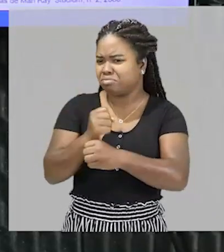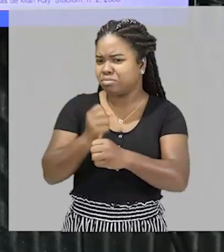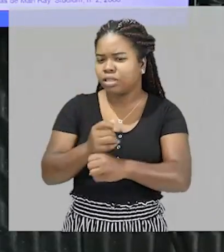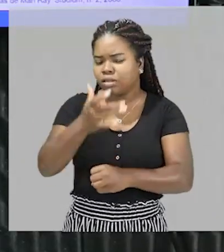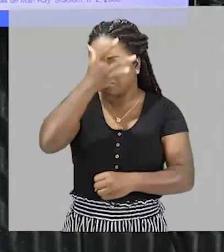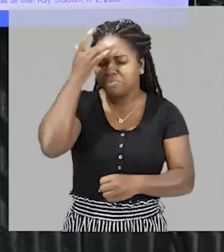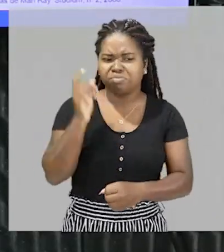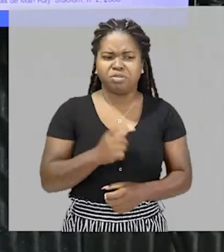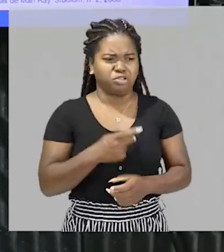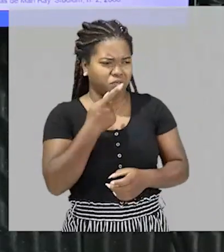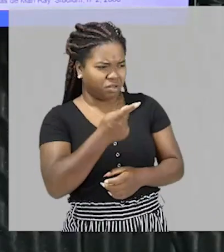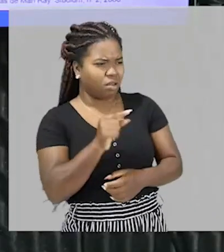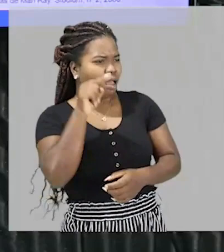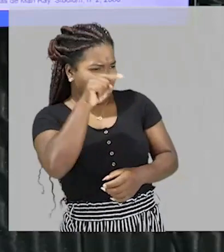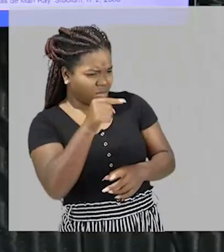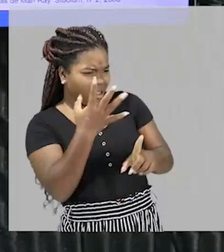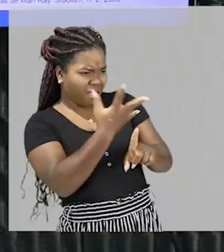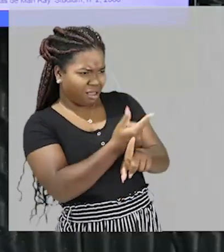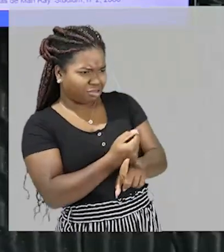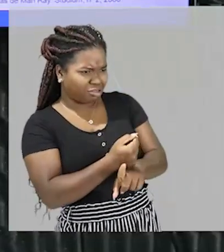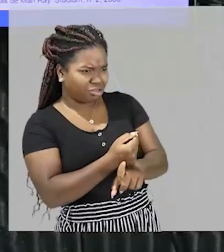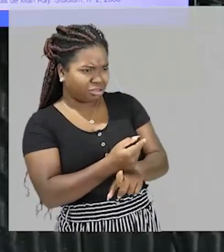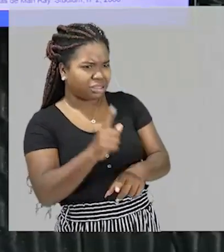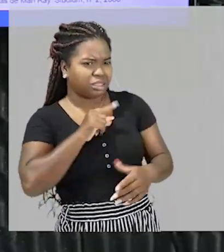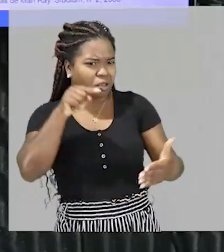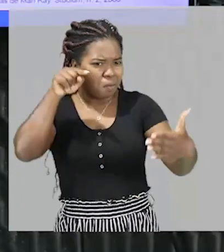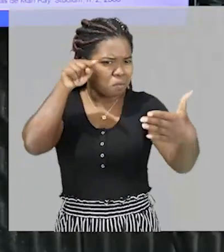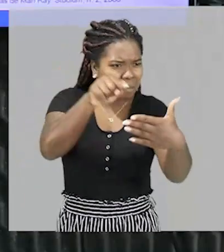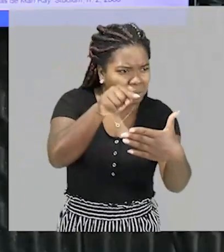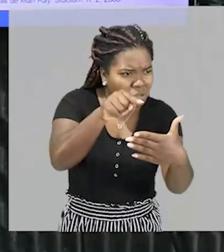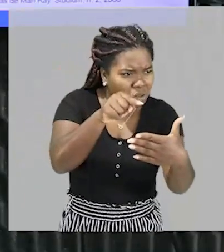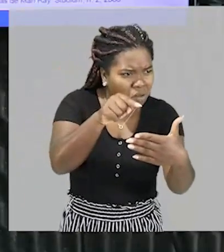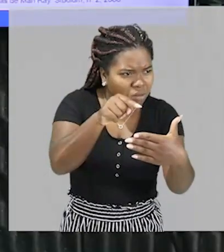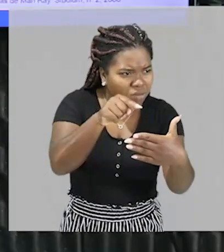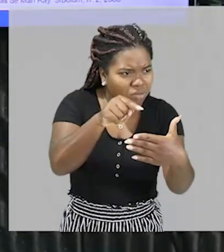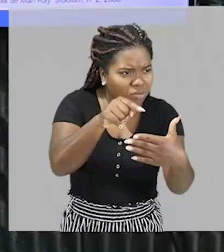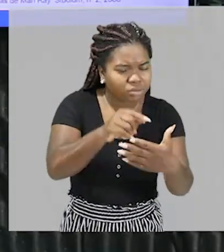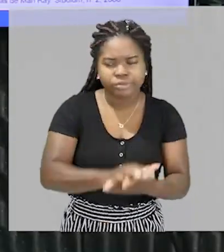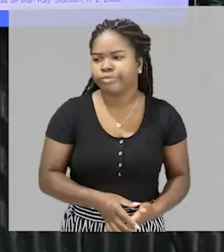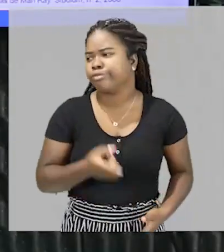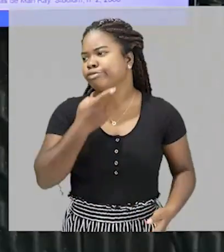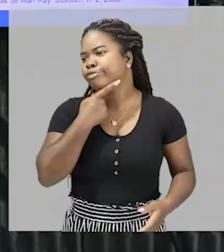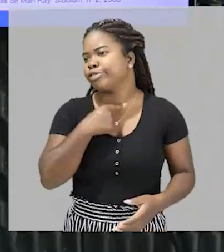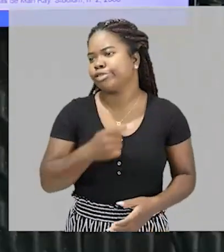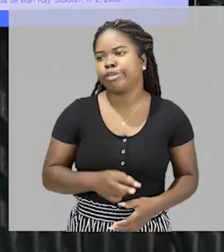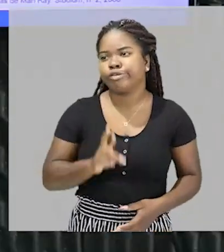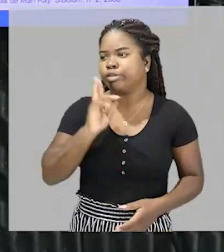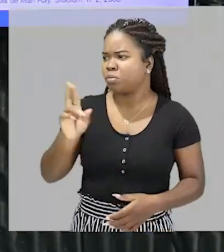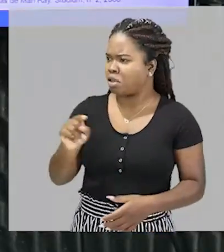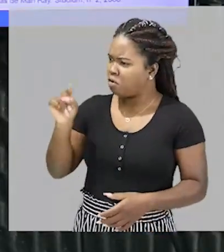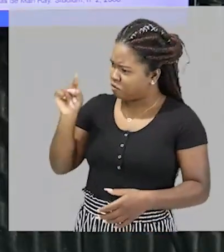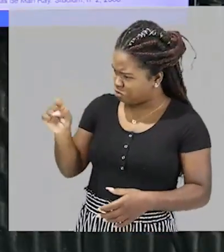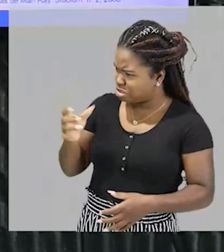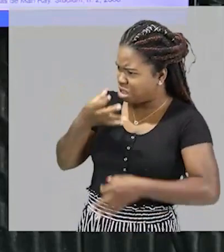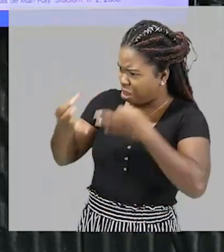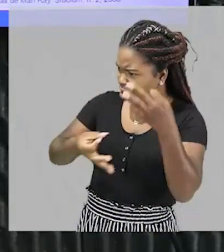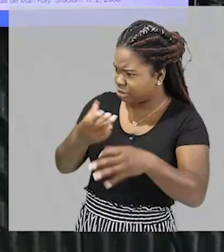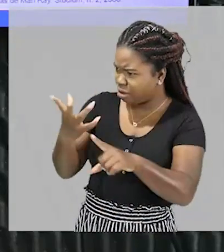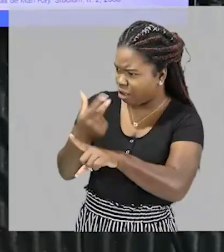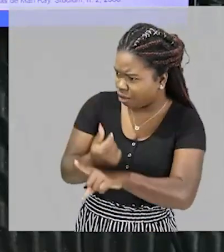da exposição, isso é arte? Né? Deu vontade de dizer assim, você é crítico de arte? Então não faça qualquer tipo